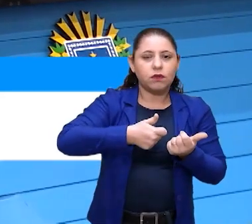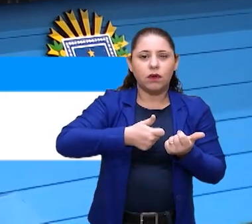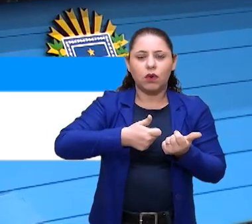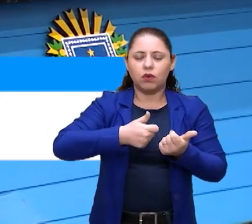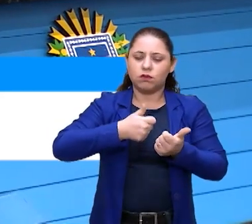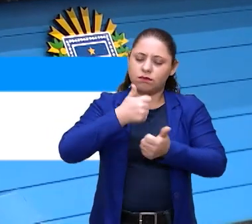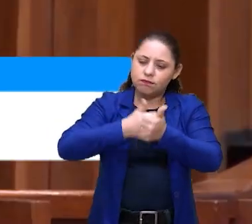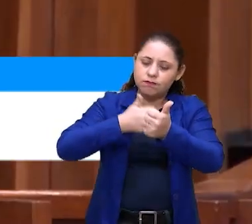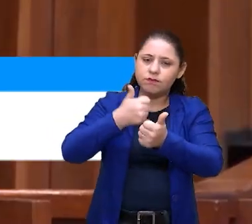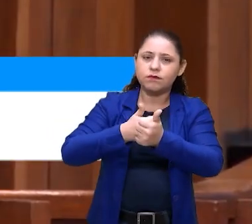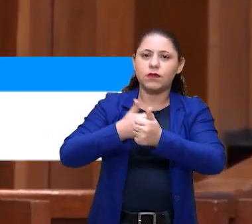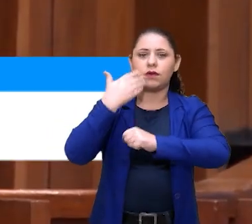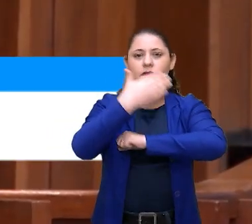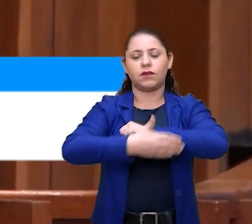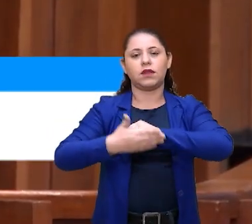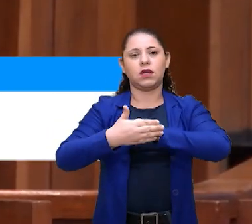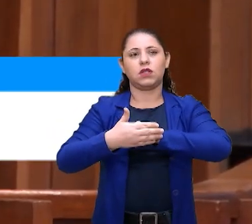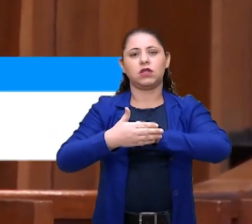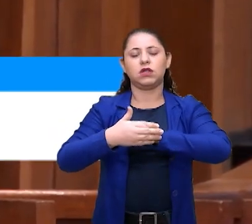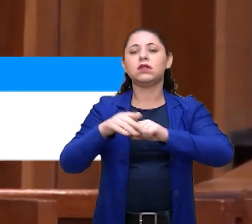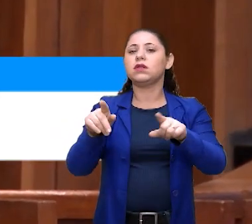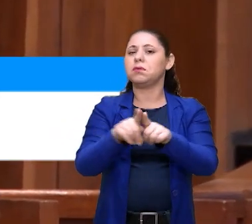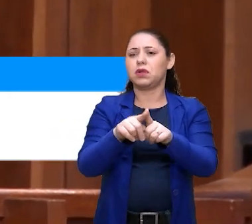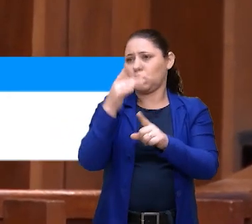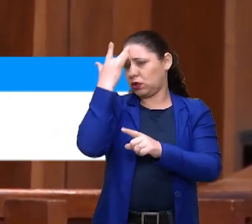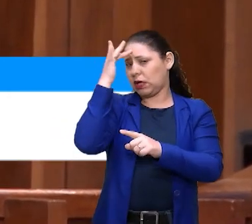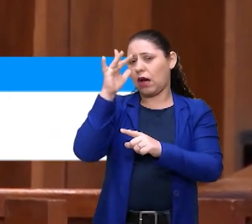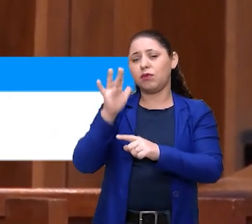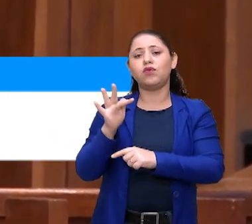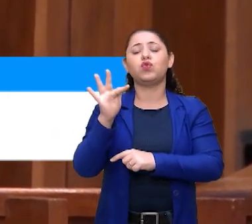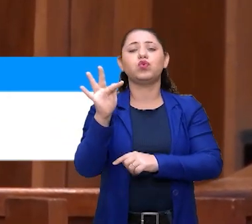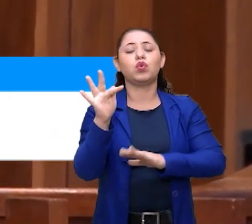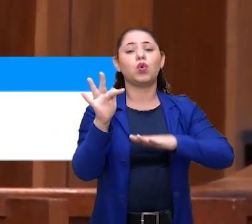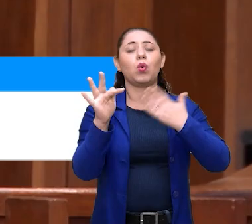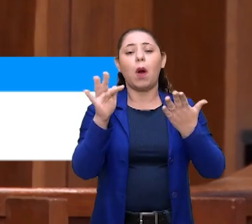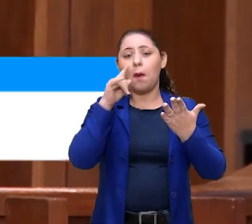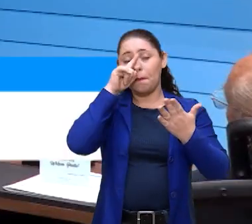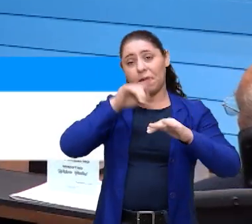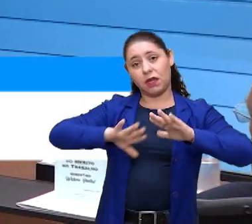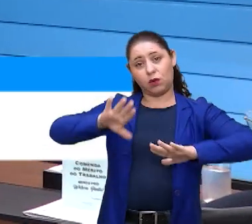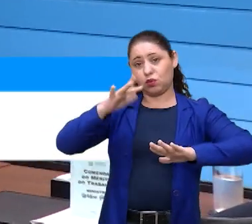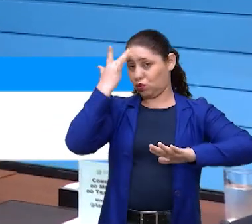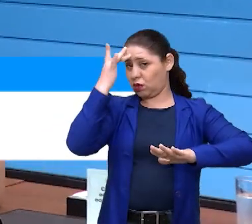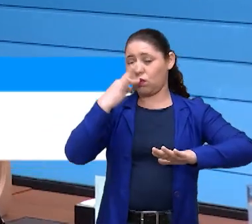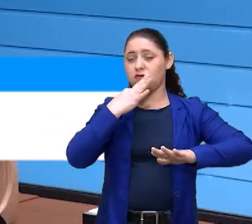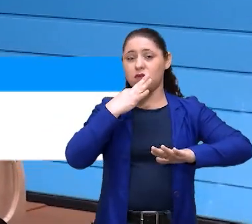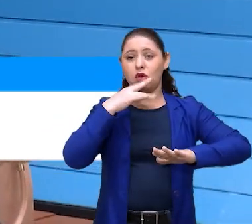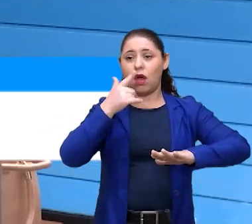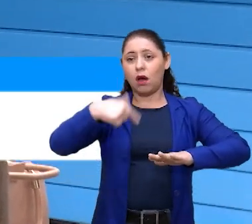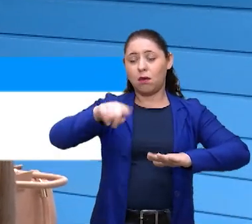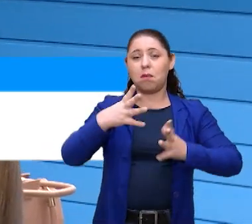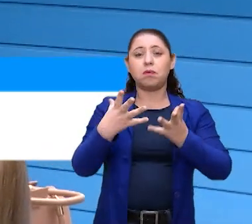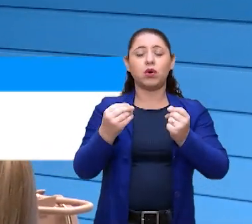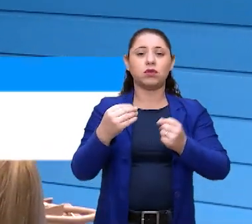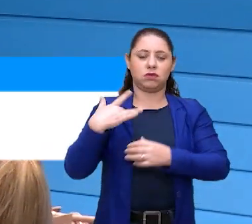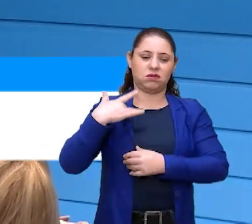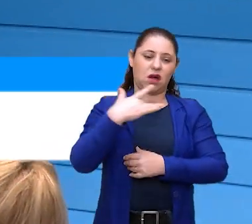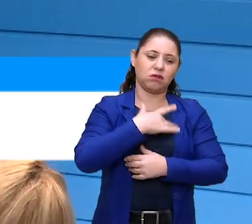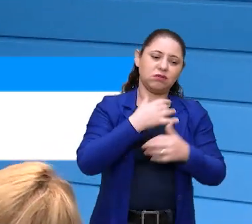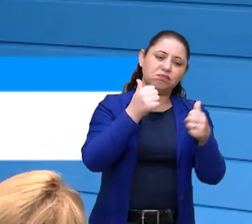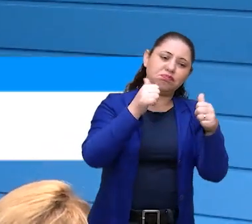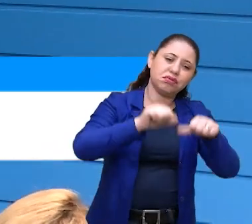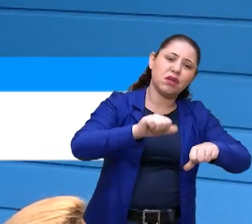se dedica a todo esse enfrentamento sem ao menos saber das consequências e dos riscos. E muitos pagaram com sua